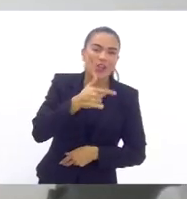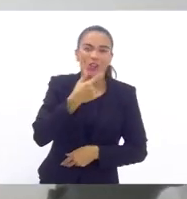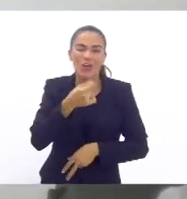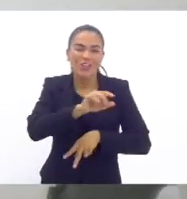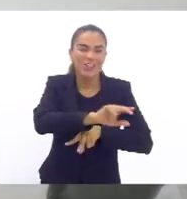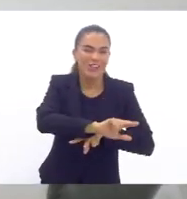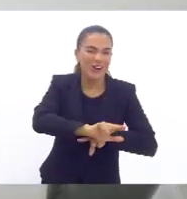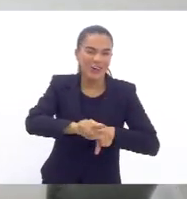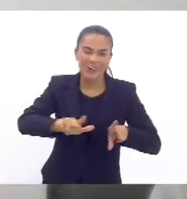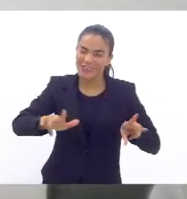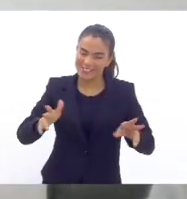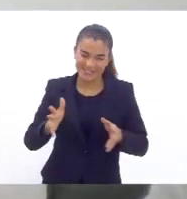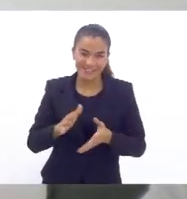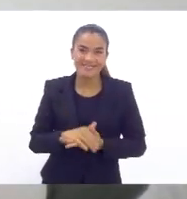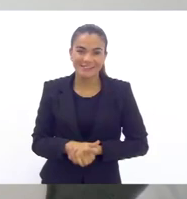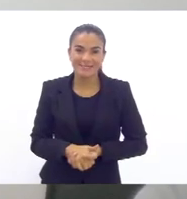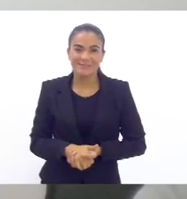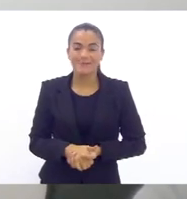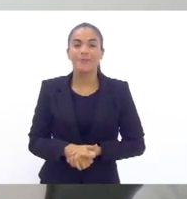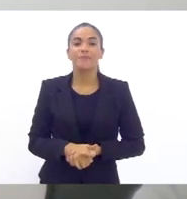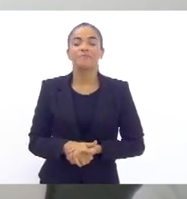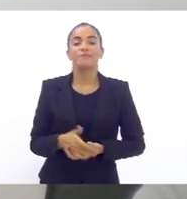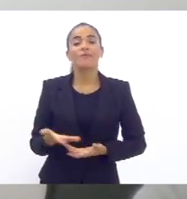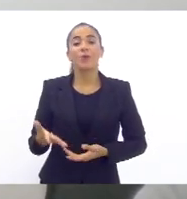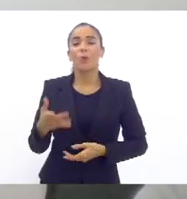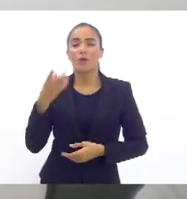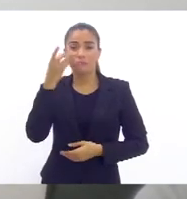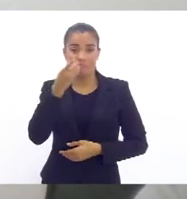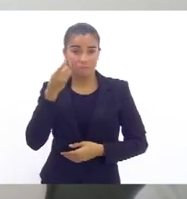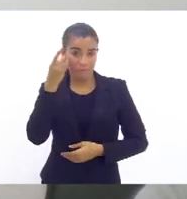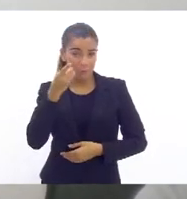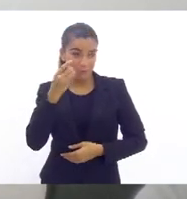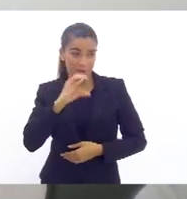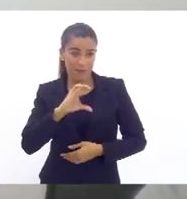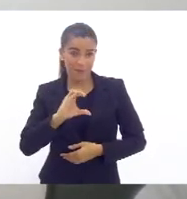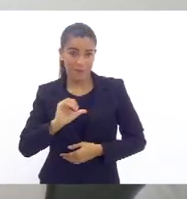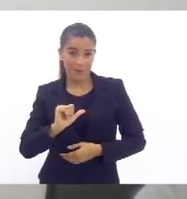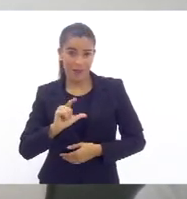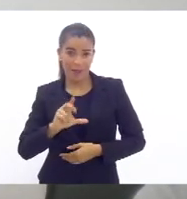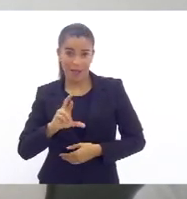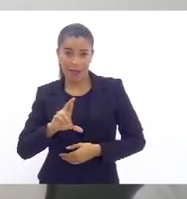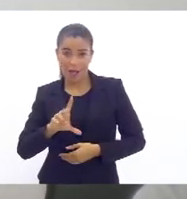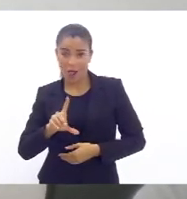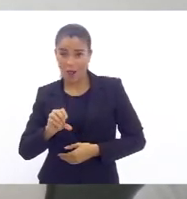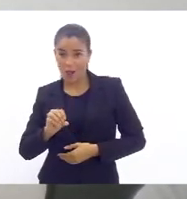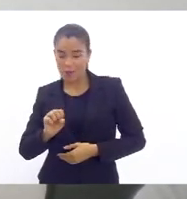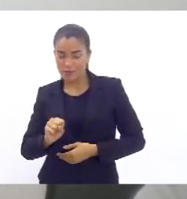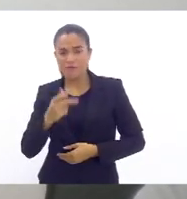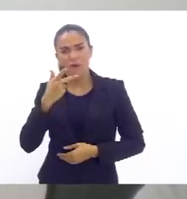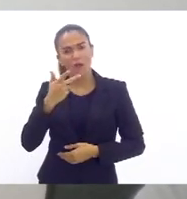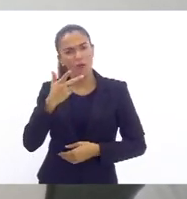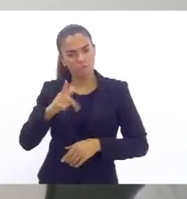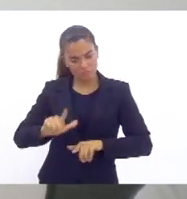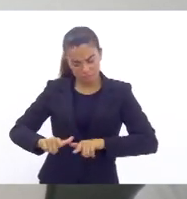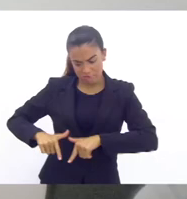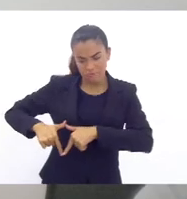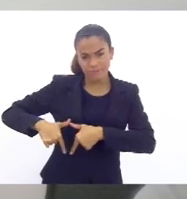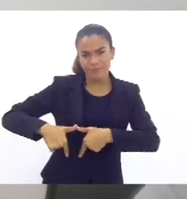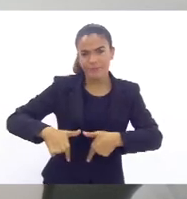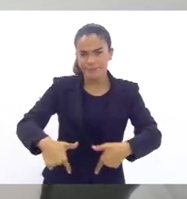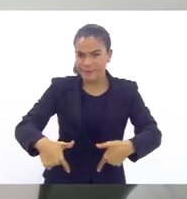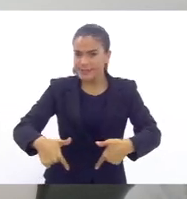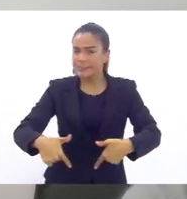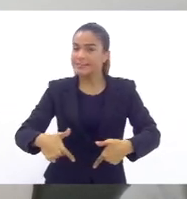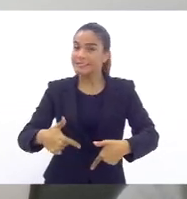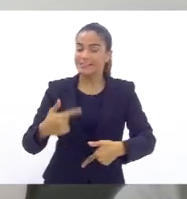estão quando o deputado Carlos TV a iniciativa de